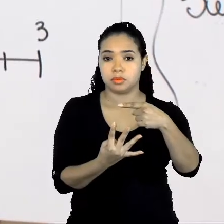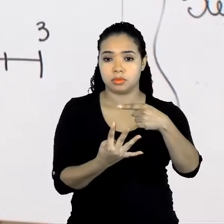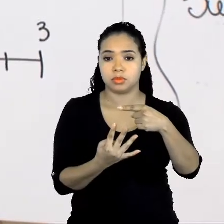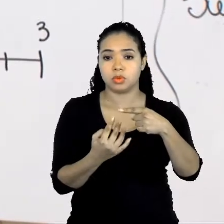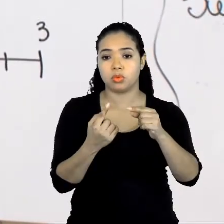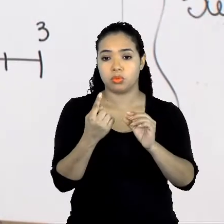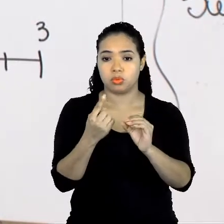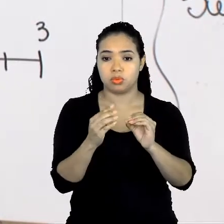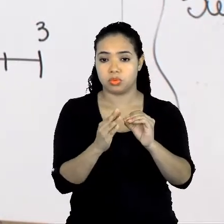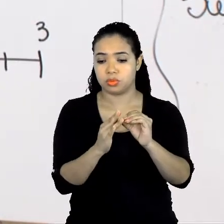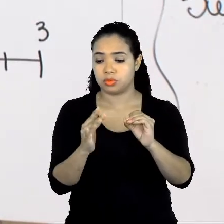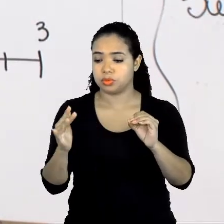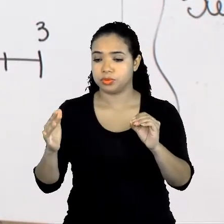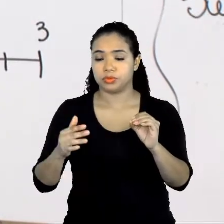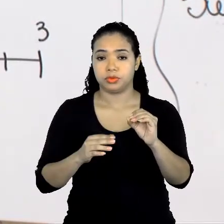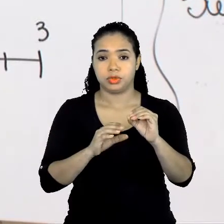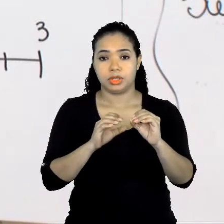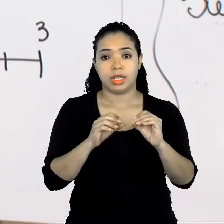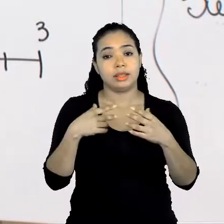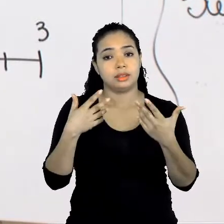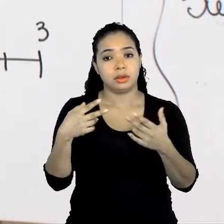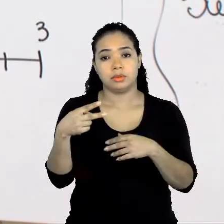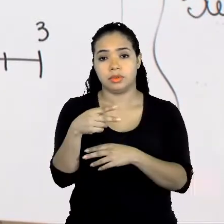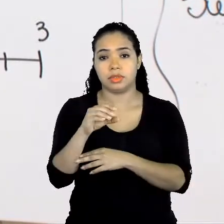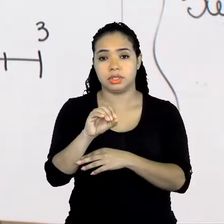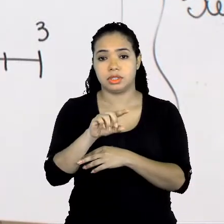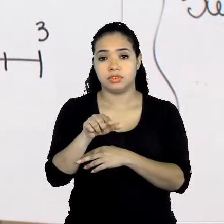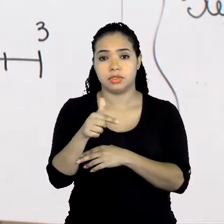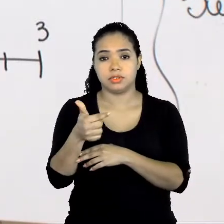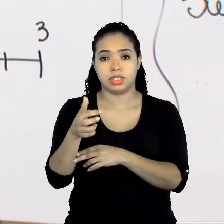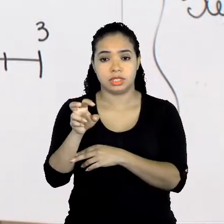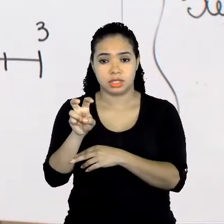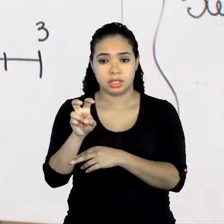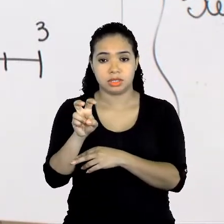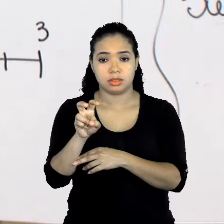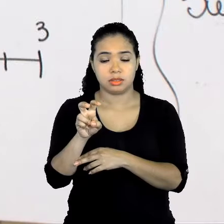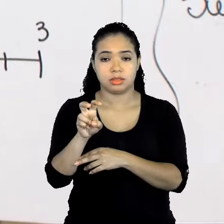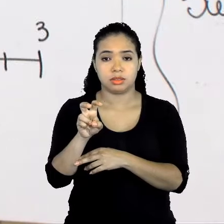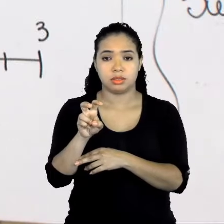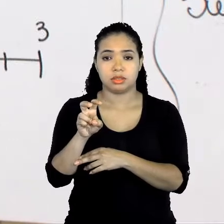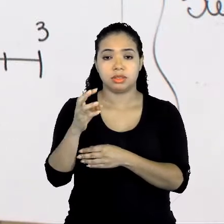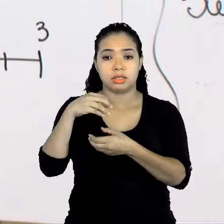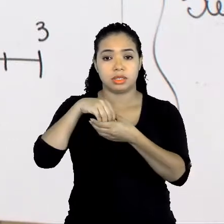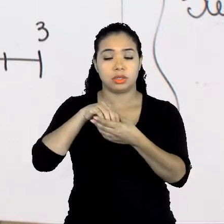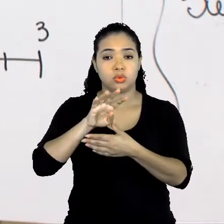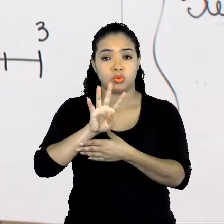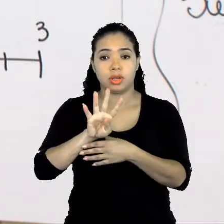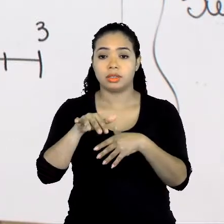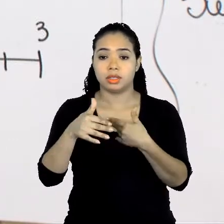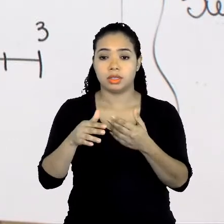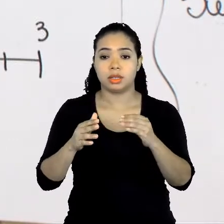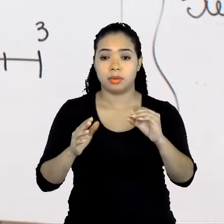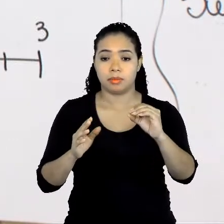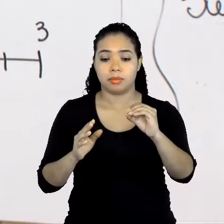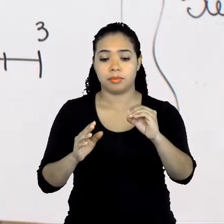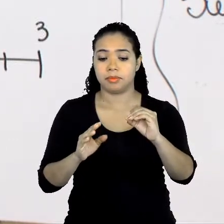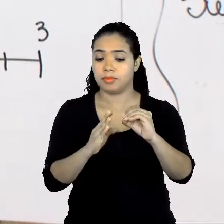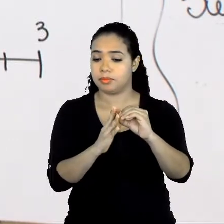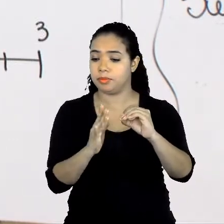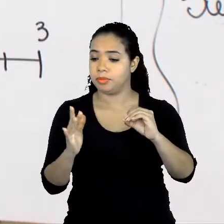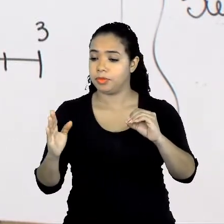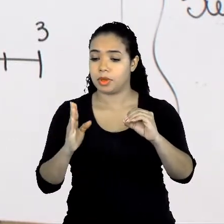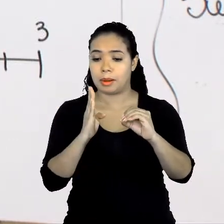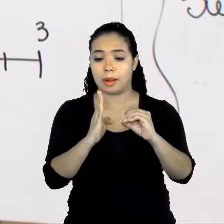Então, 25 centésimos representa uma parte daqui de 4. Então, o ponto B fica